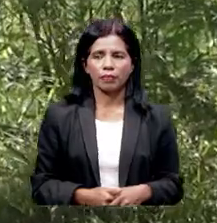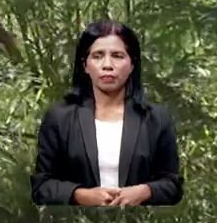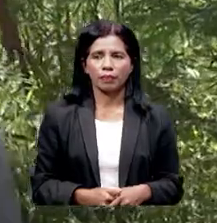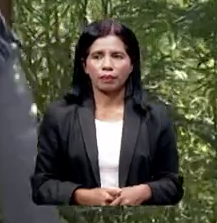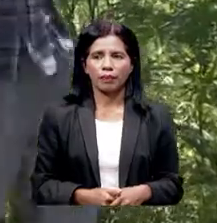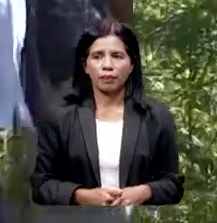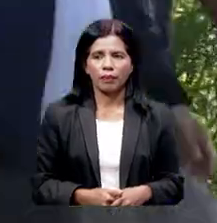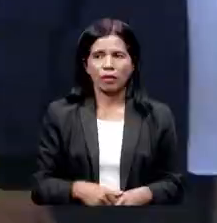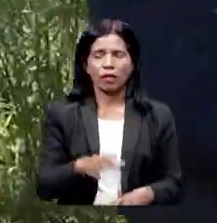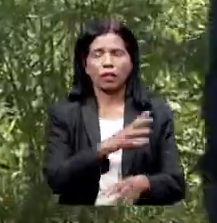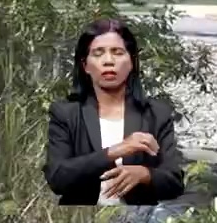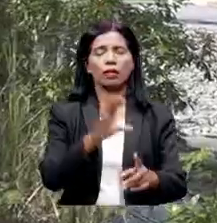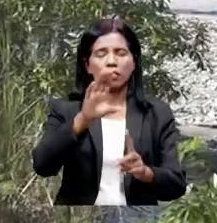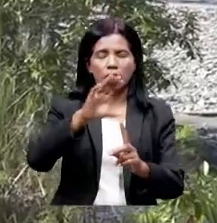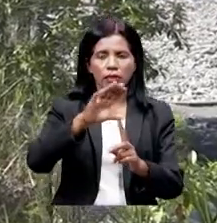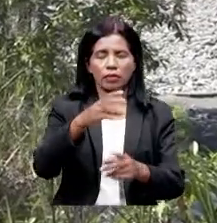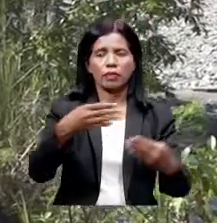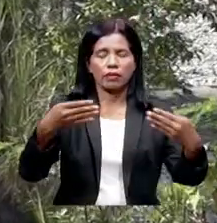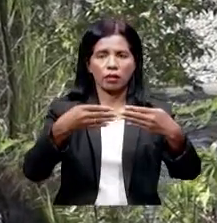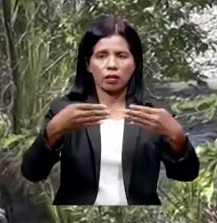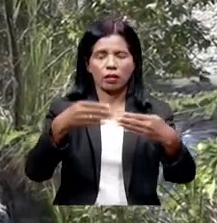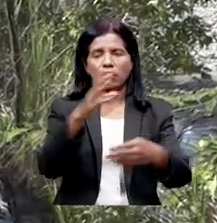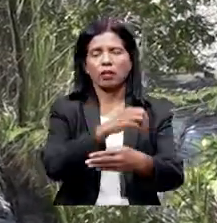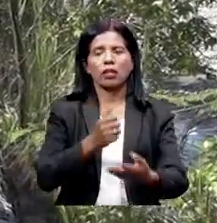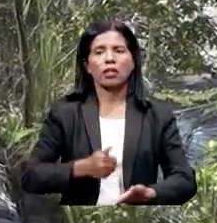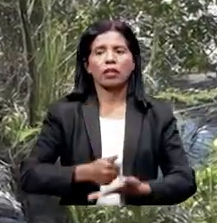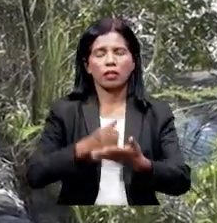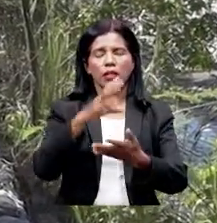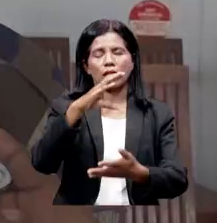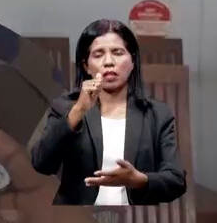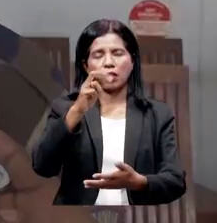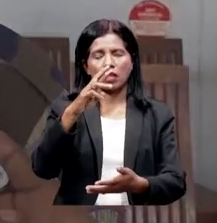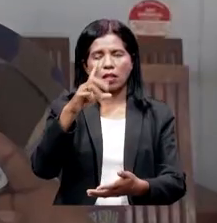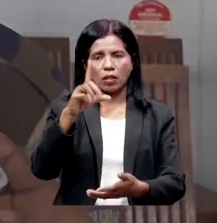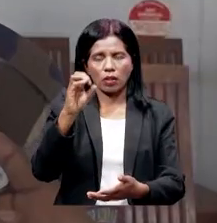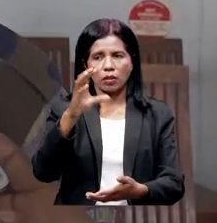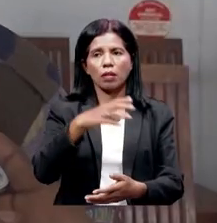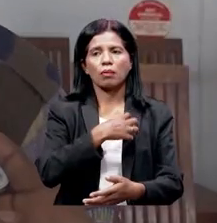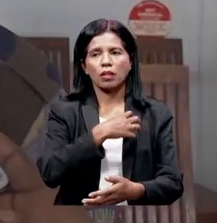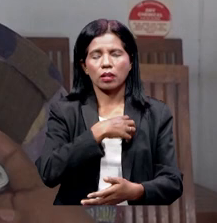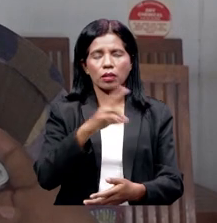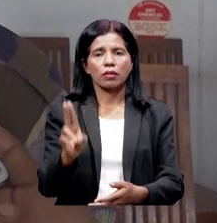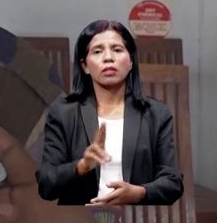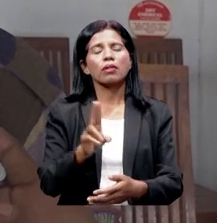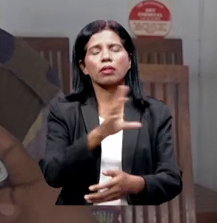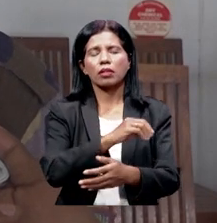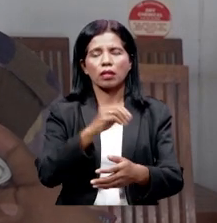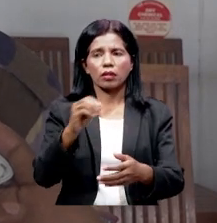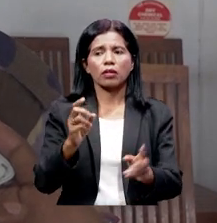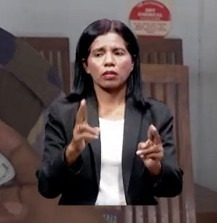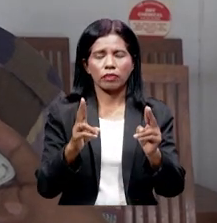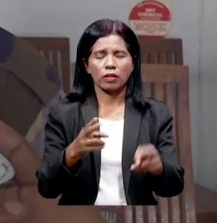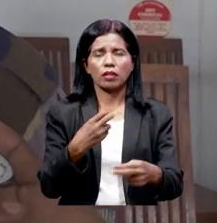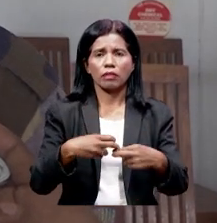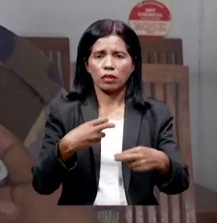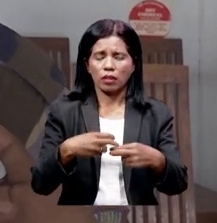Comandante interino Unidade de Patrulhamento Fronteira, Superintendente Assistente Carlos Muniz Maia Teten, Polícia Unidade de Patrulhamento Fronteira, Sucerato